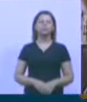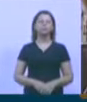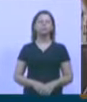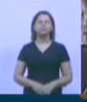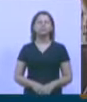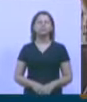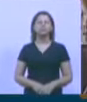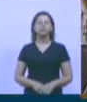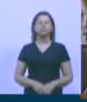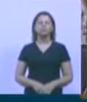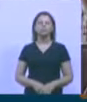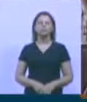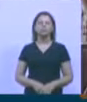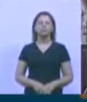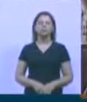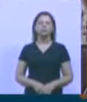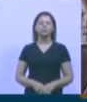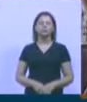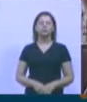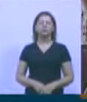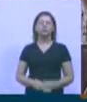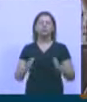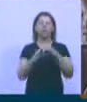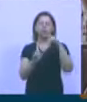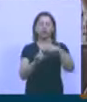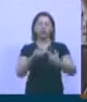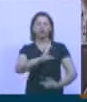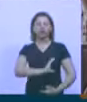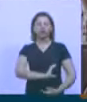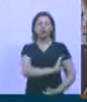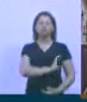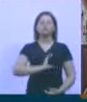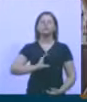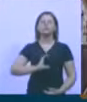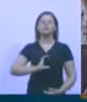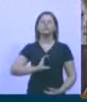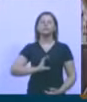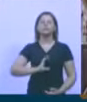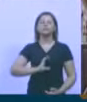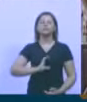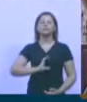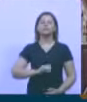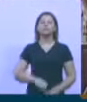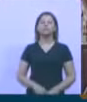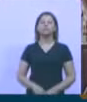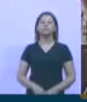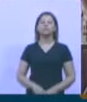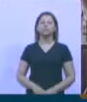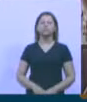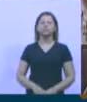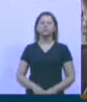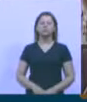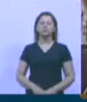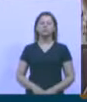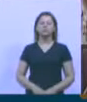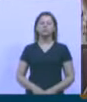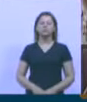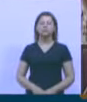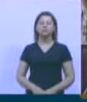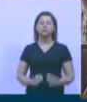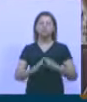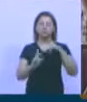Church. A Igreja Católica has a beautiful teaching on original sin.